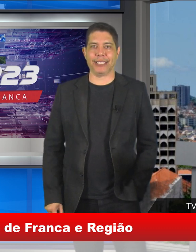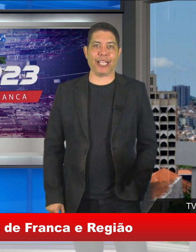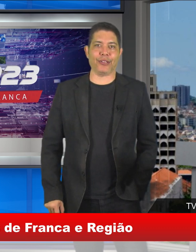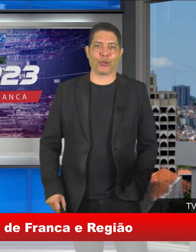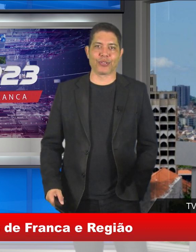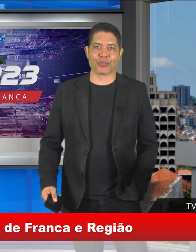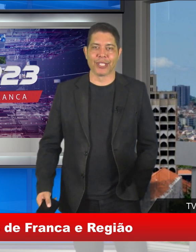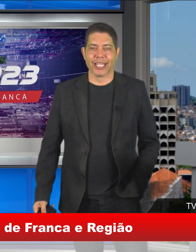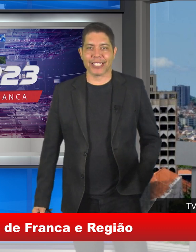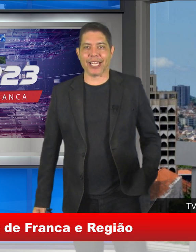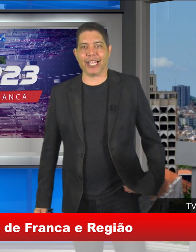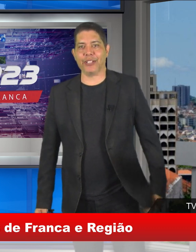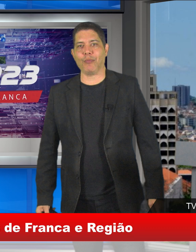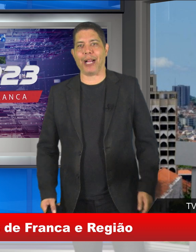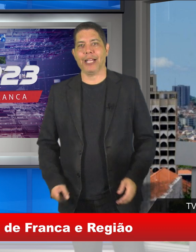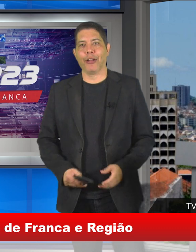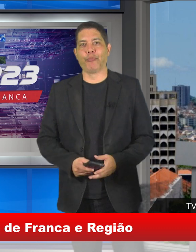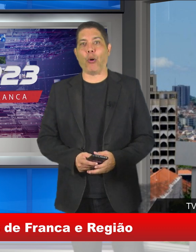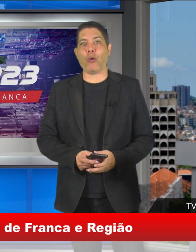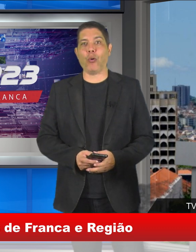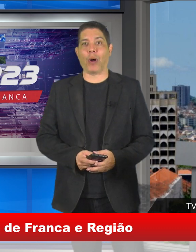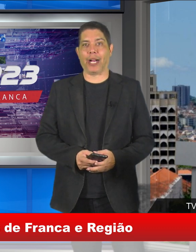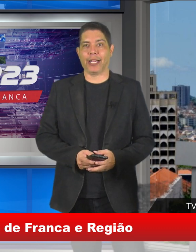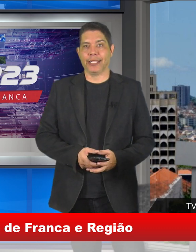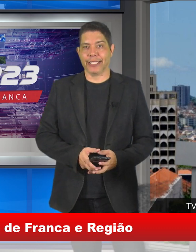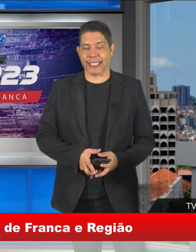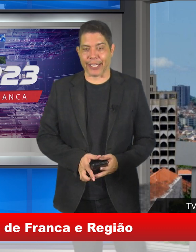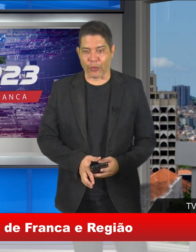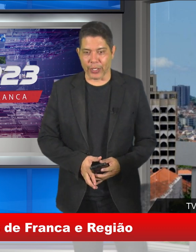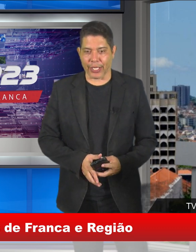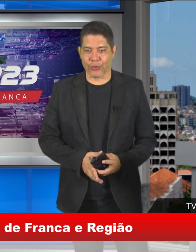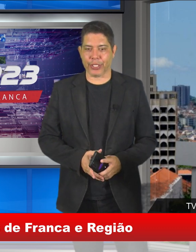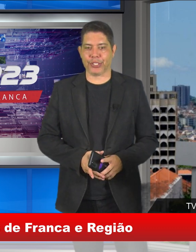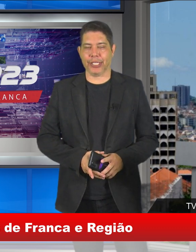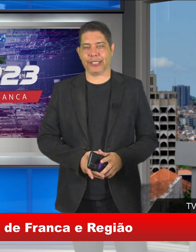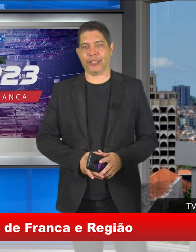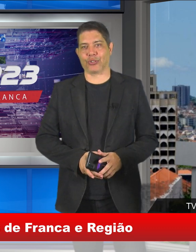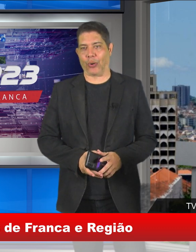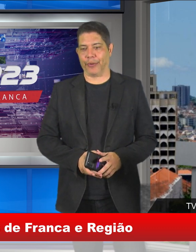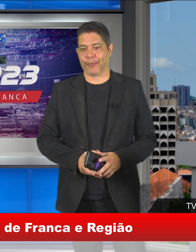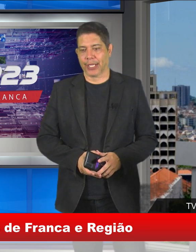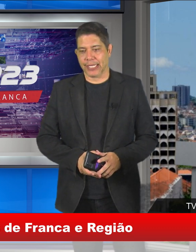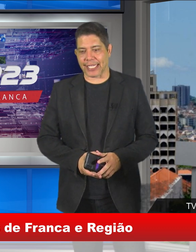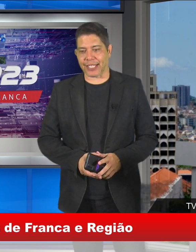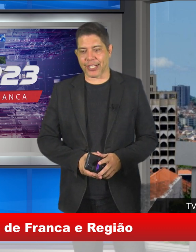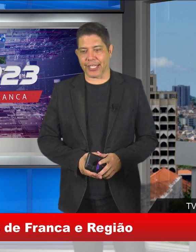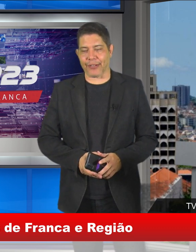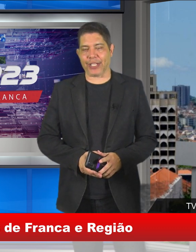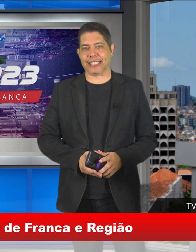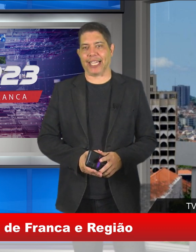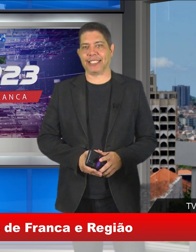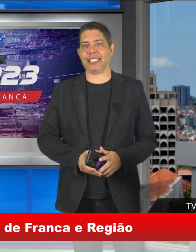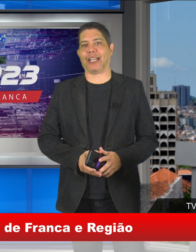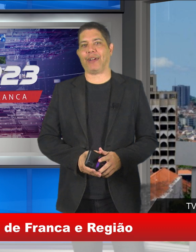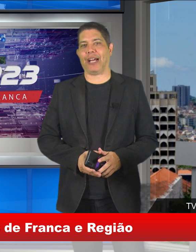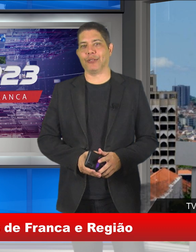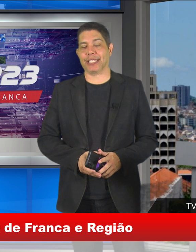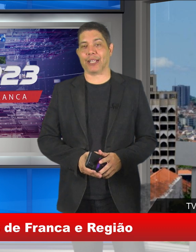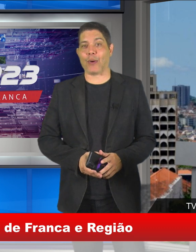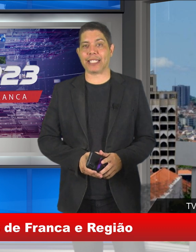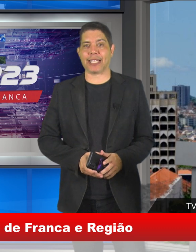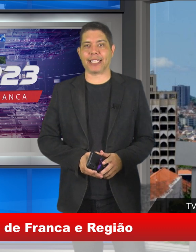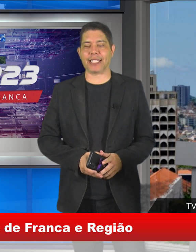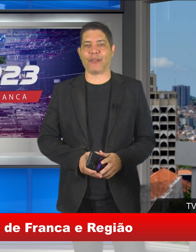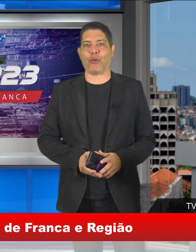Pena que nem todos têm aí uma boa e tranquila noite de sono. 7h26, intervalo.